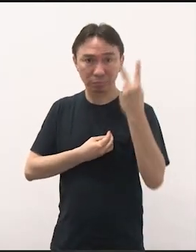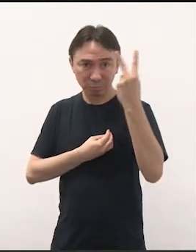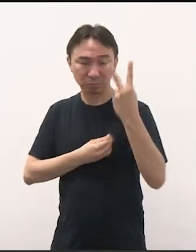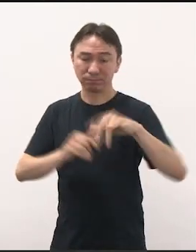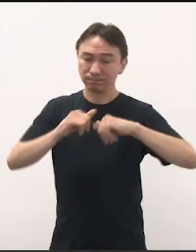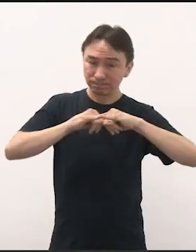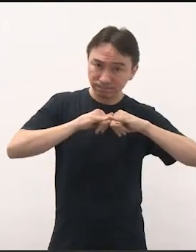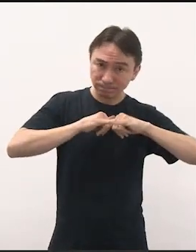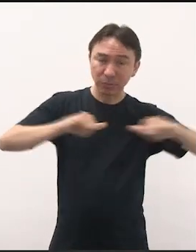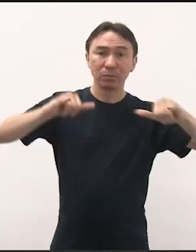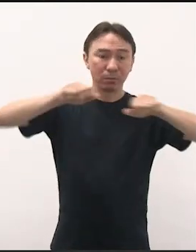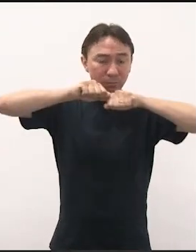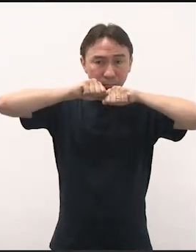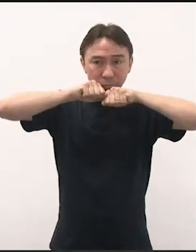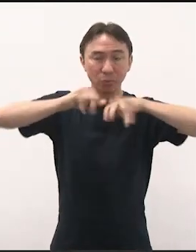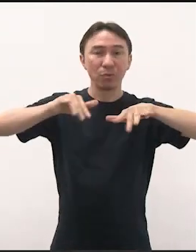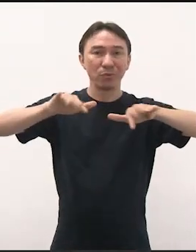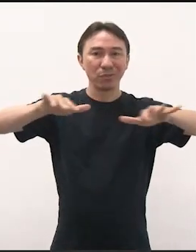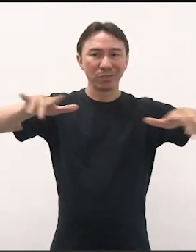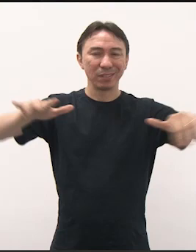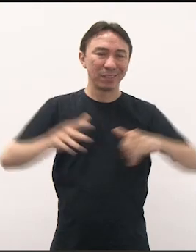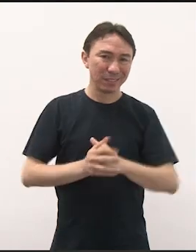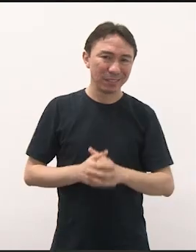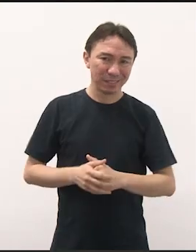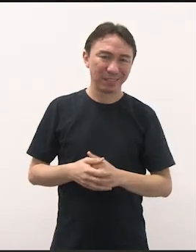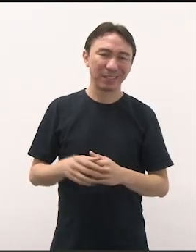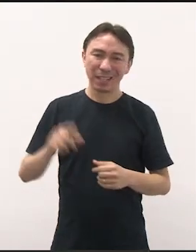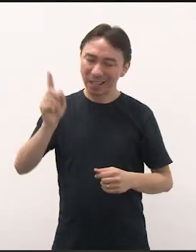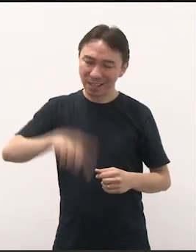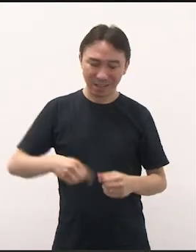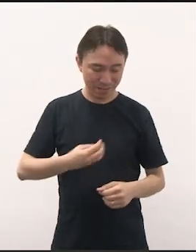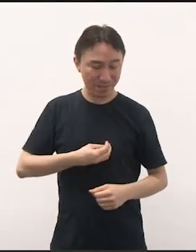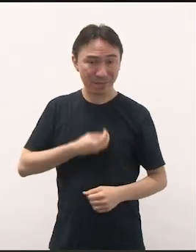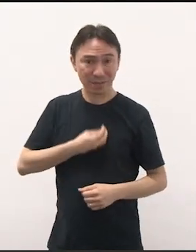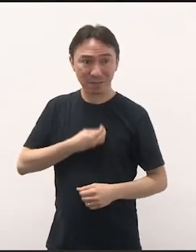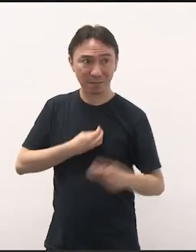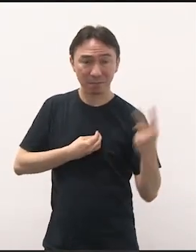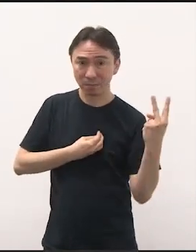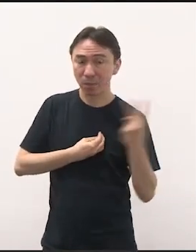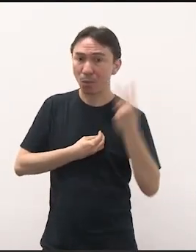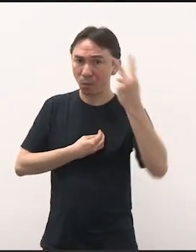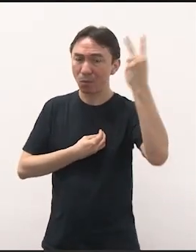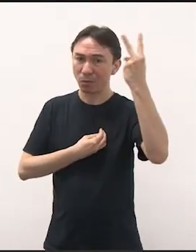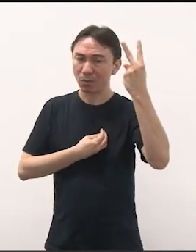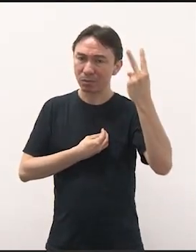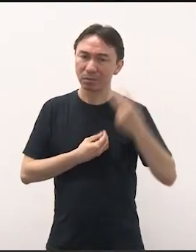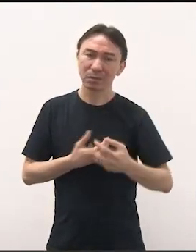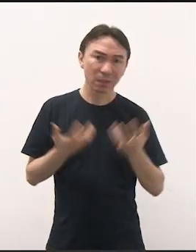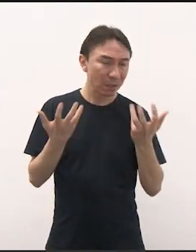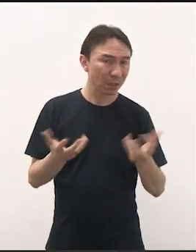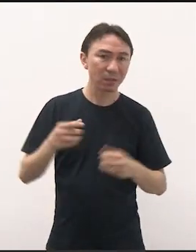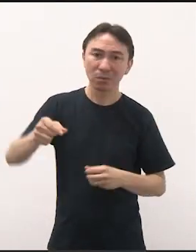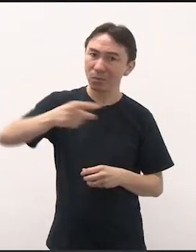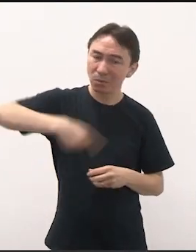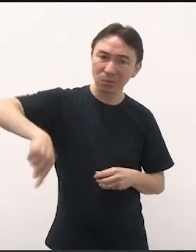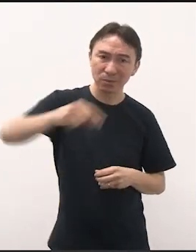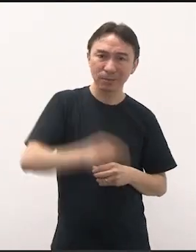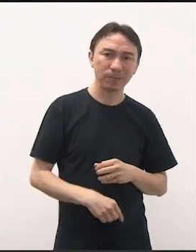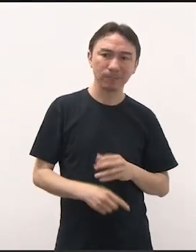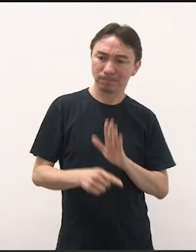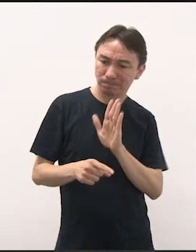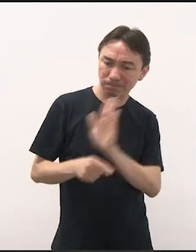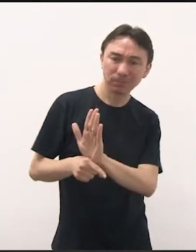se aproveitou do slogan que o Conviva criou, valorização da vida, e a proposta é que a gente faça uma corrente do bem, que a